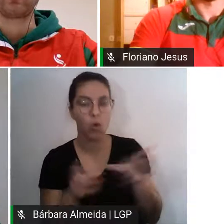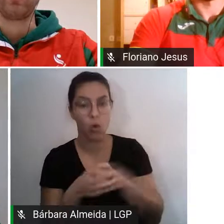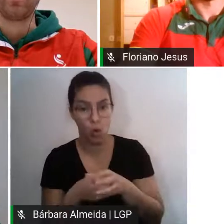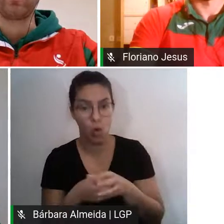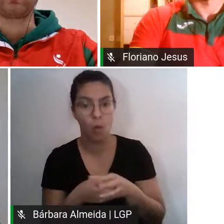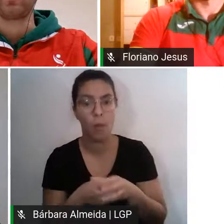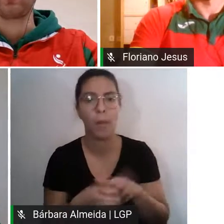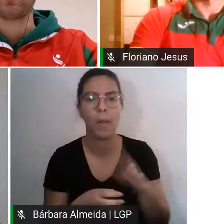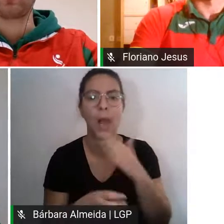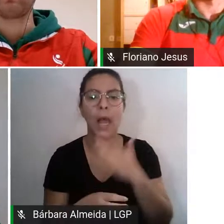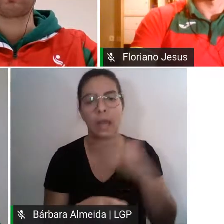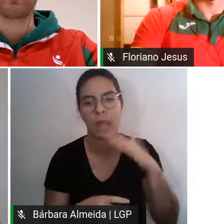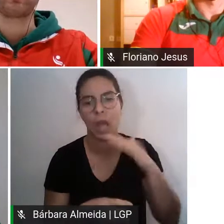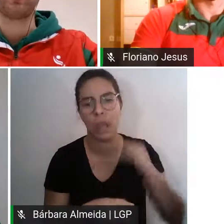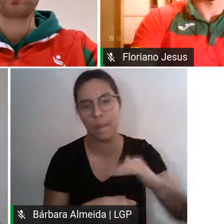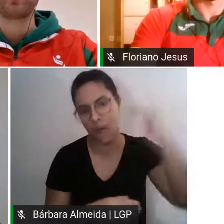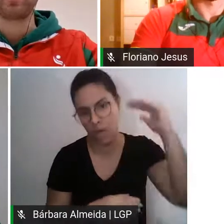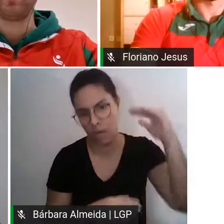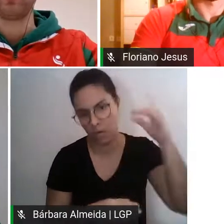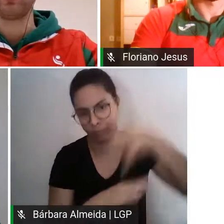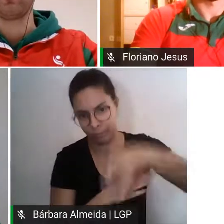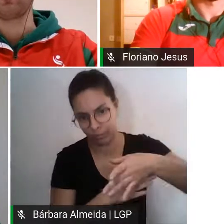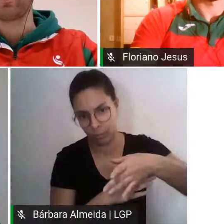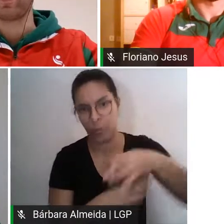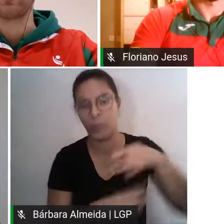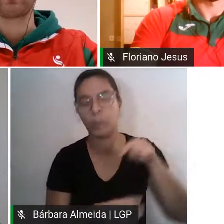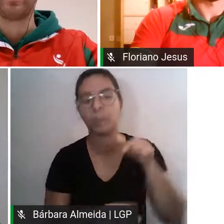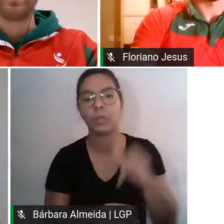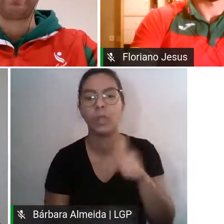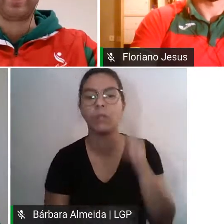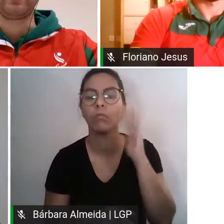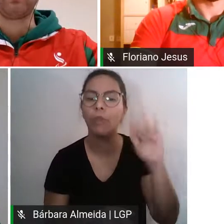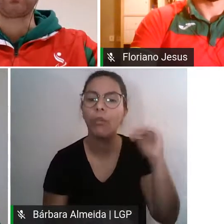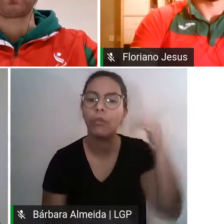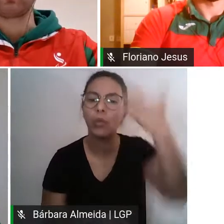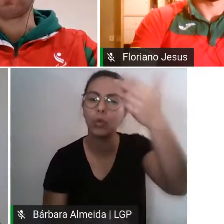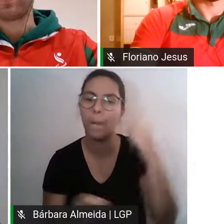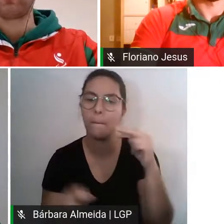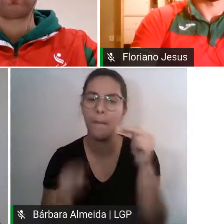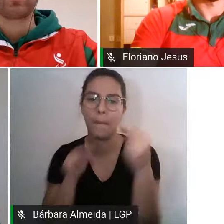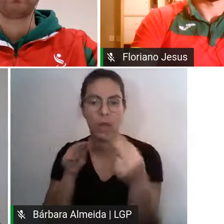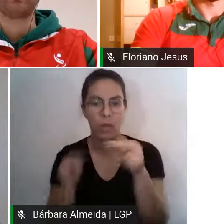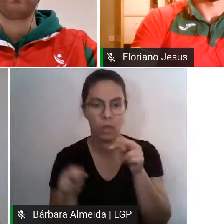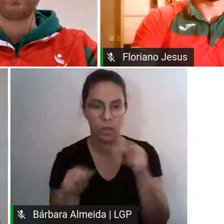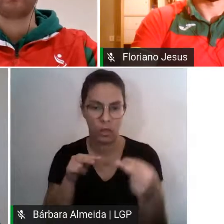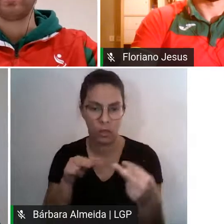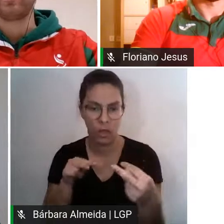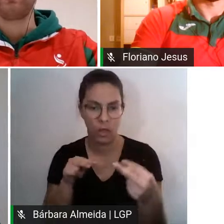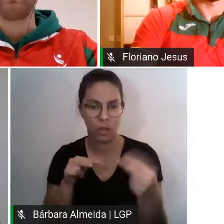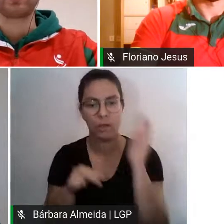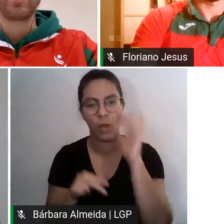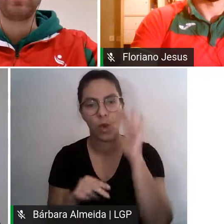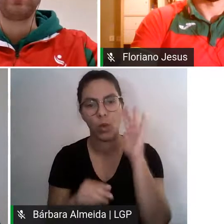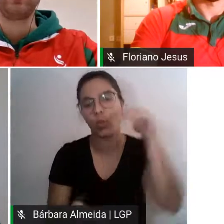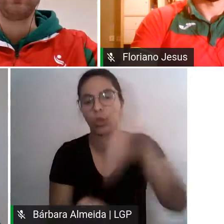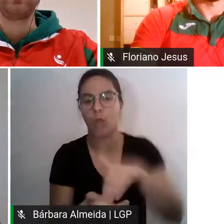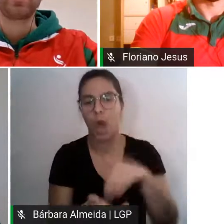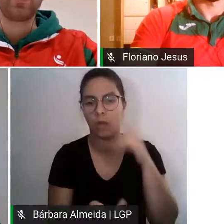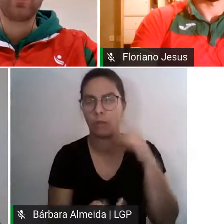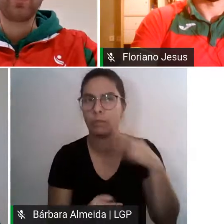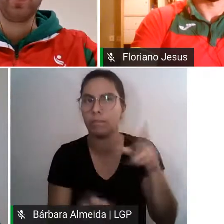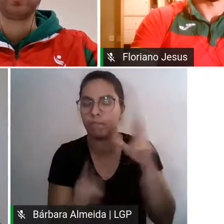com idades superiores. Portanto, nós temos, de facto, uma perspectiva de longo prazo em termos de resultados, que nos permite ser